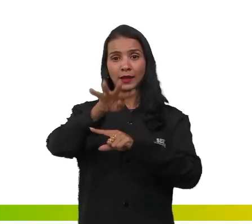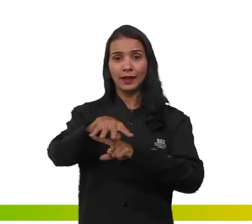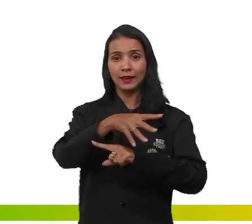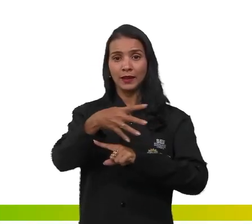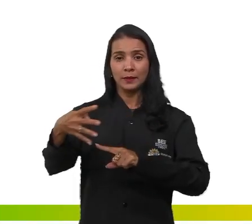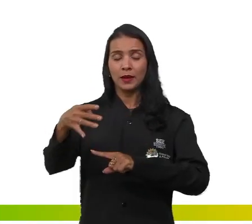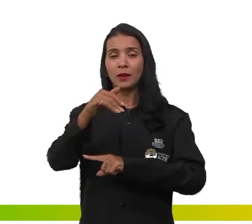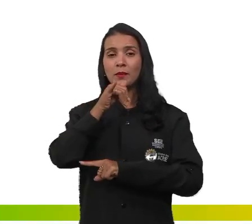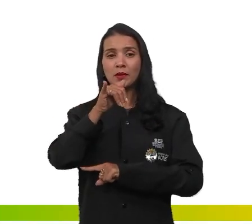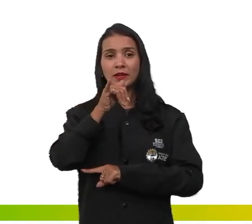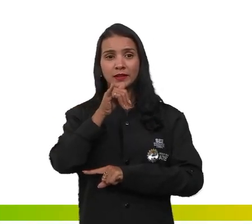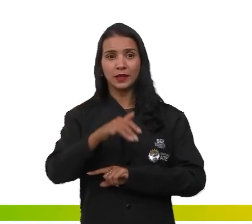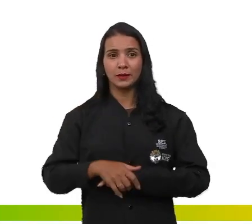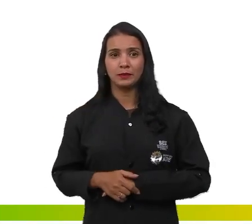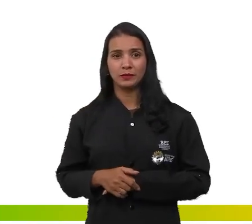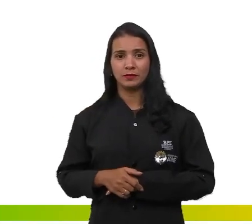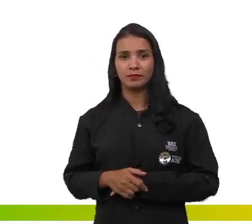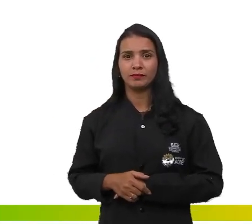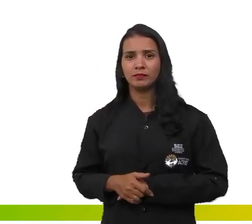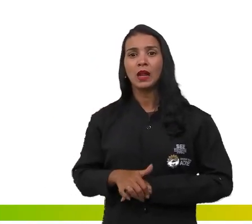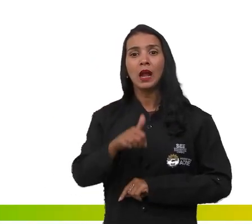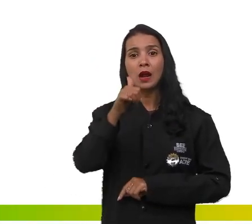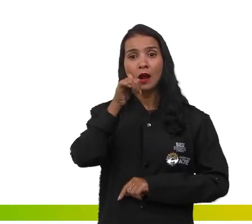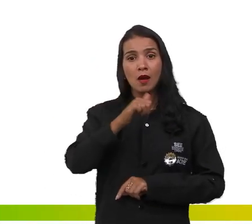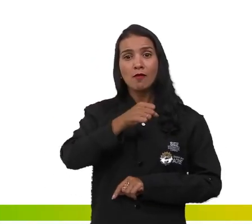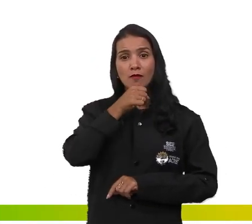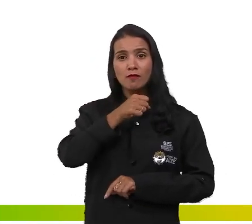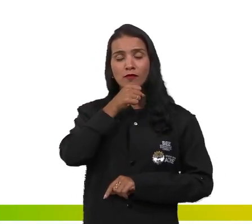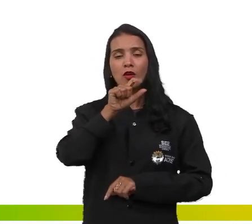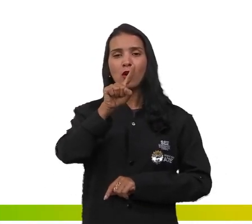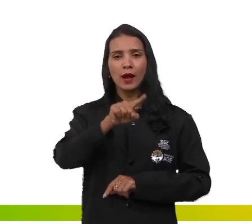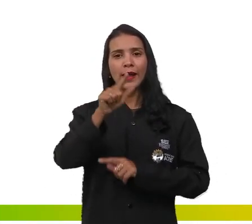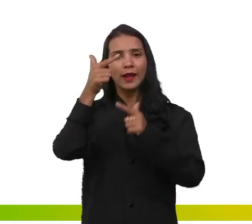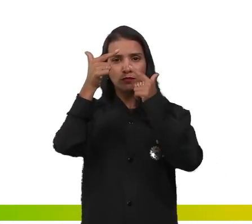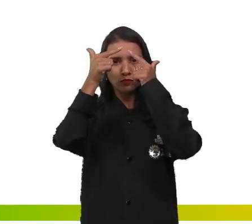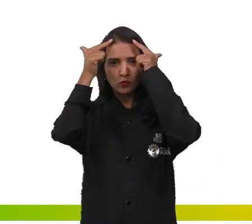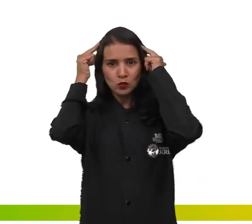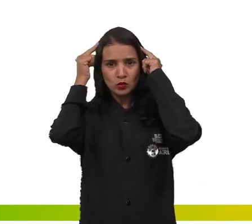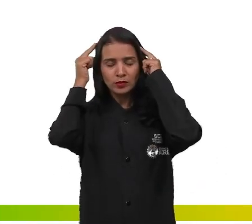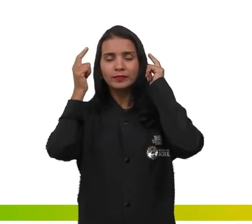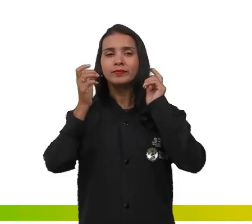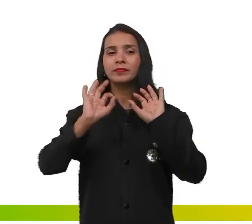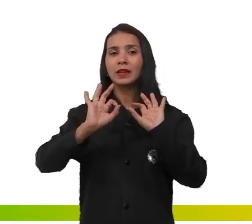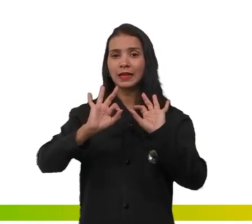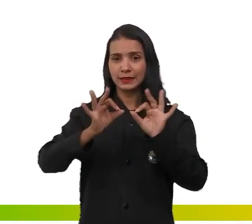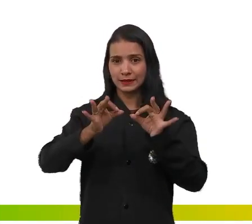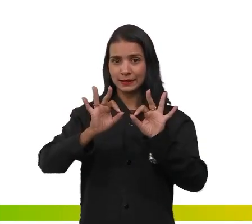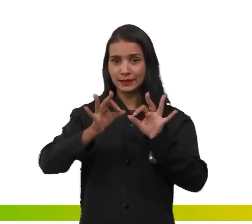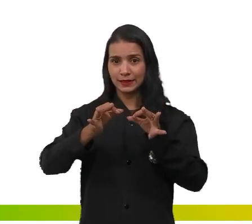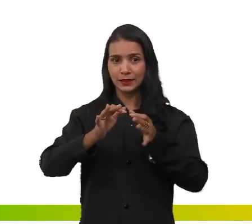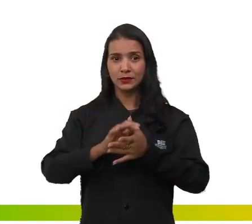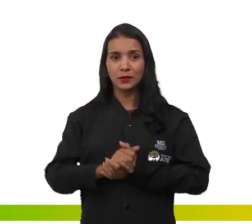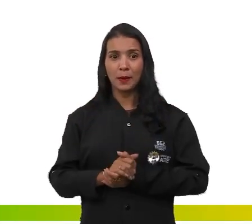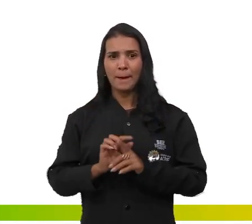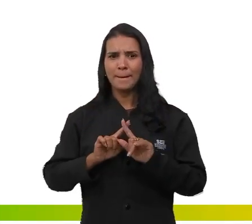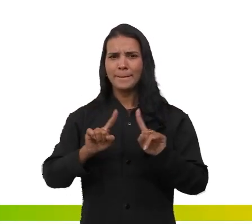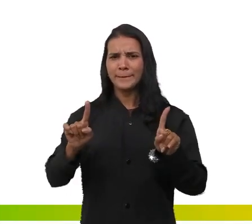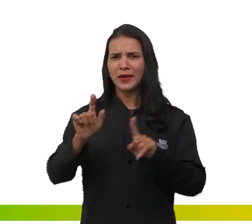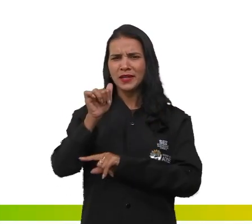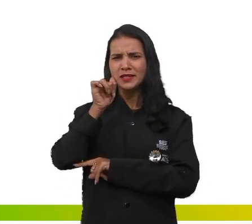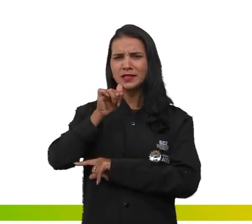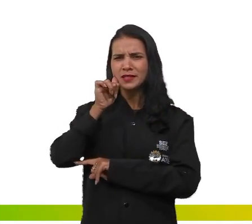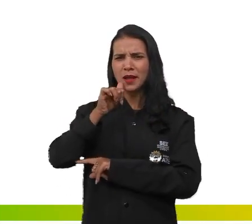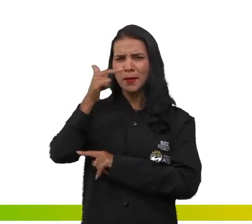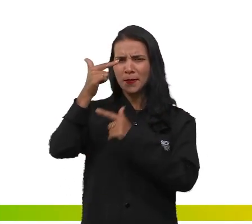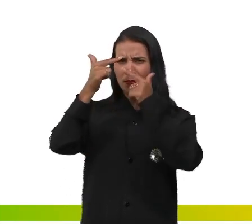falou que a avó era calva. Olhando aqui a tabela, mulheres calvas, olha só,